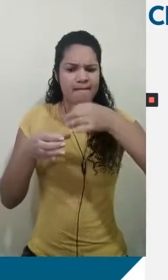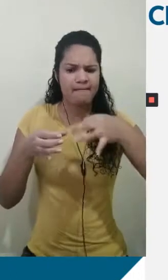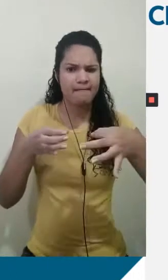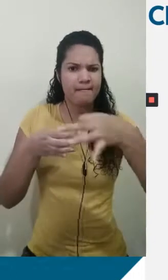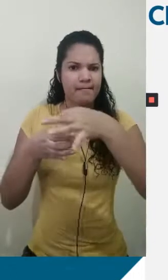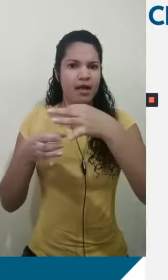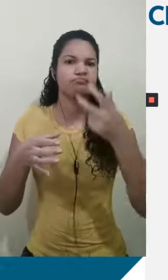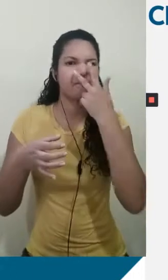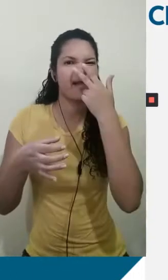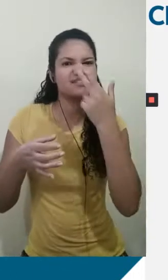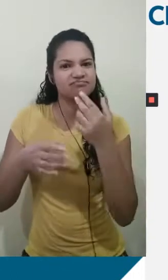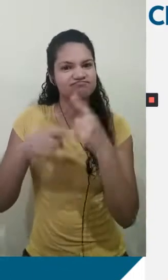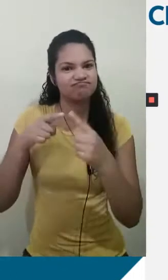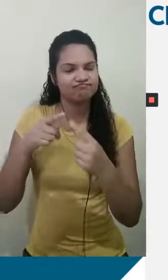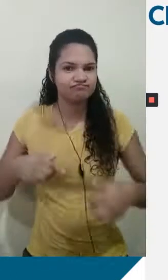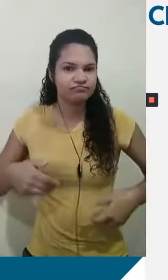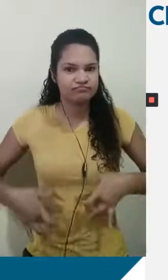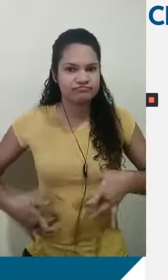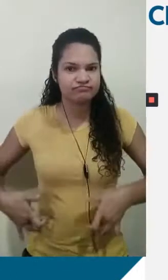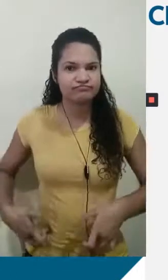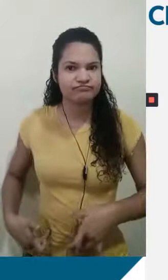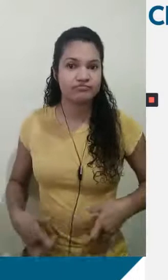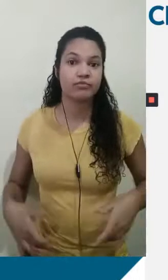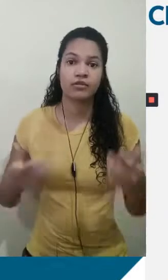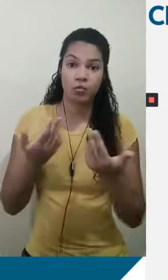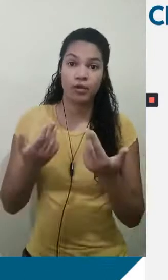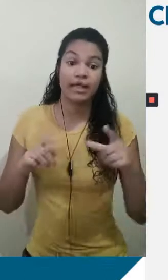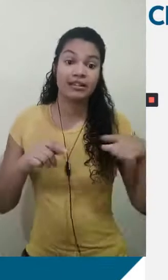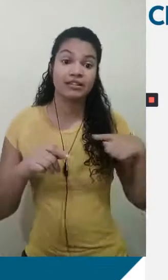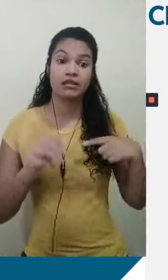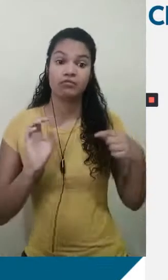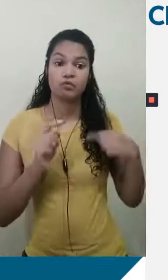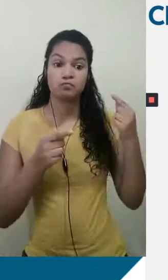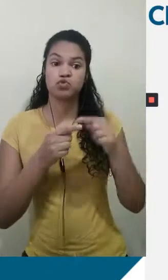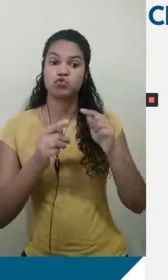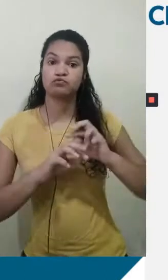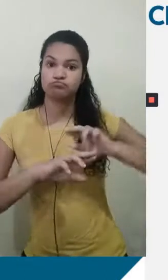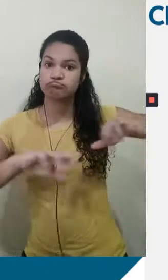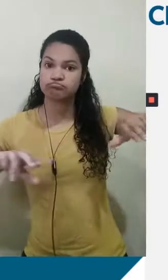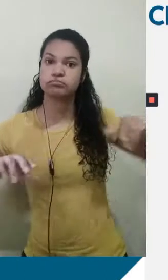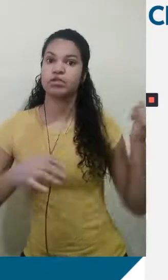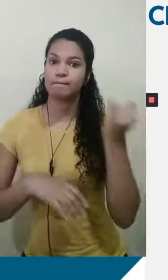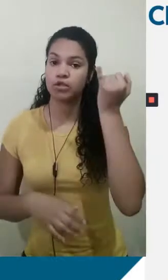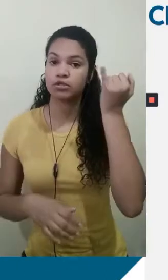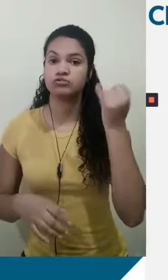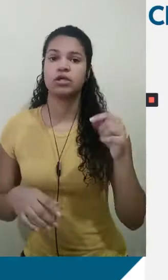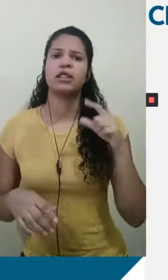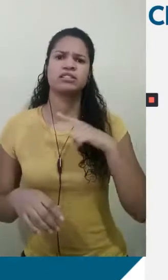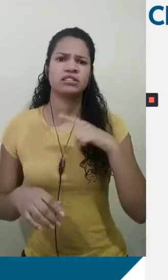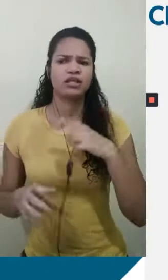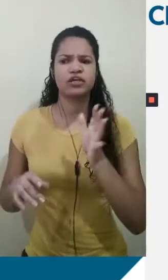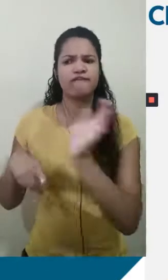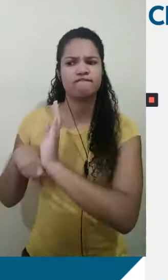discutindo a diferenciação de células procarióticas, células eucarióticas. Discutimos já algumas organelas, como a